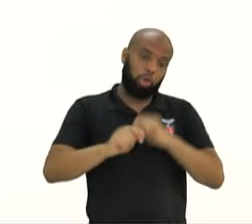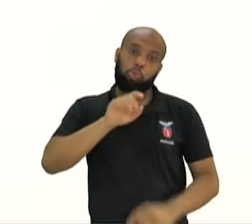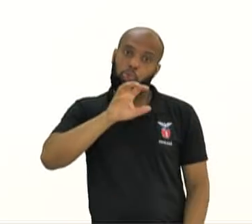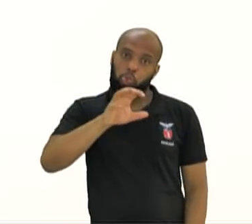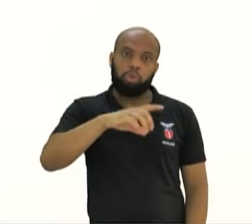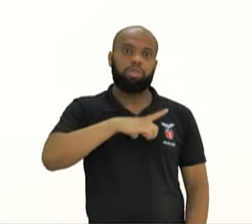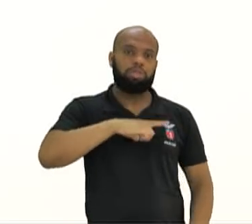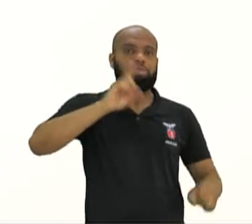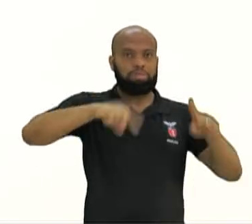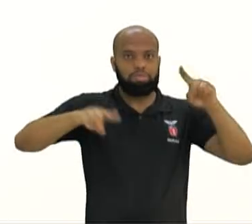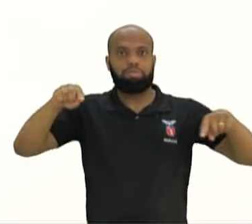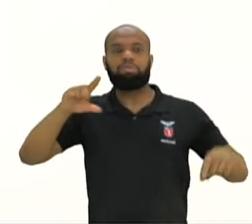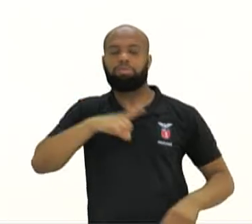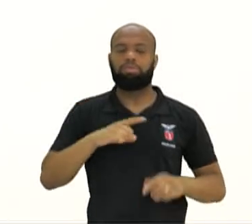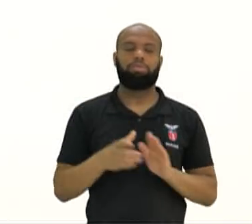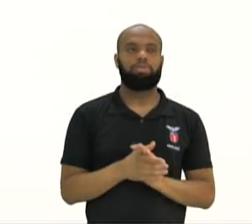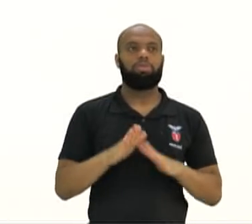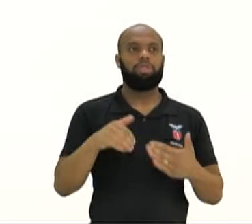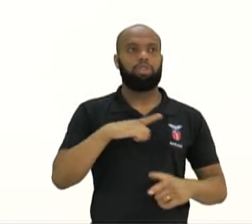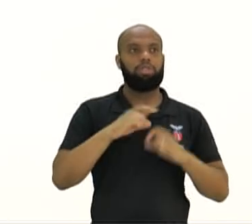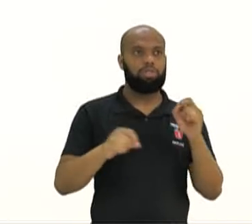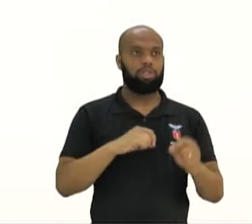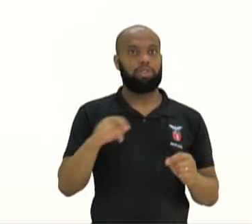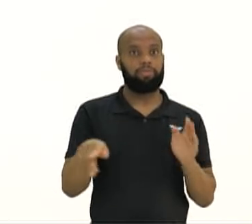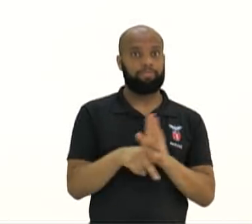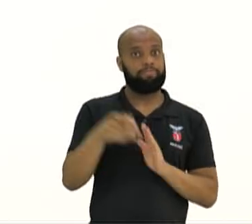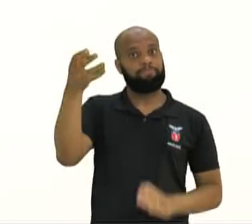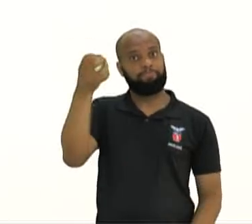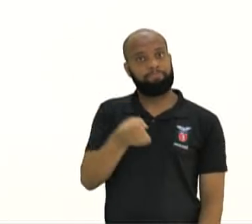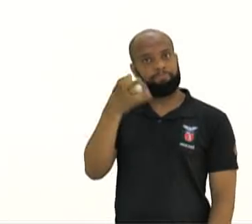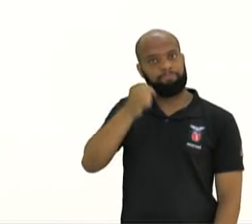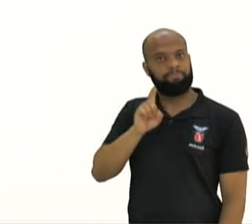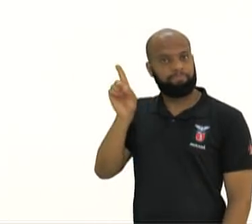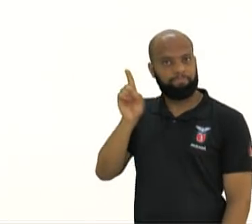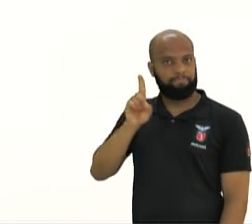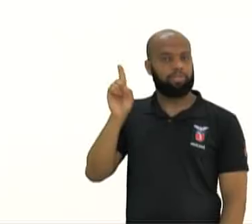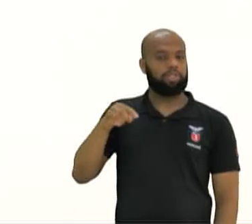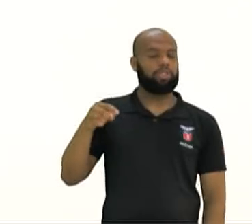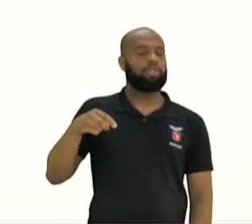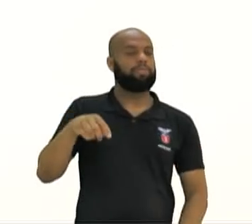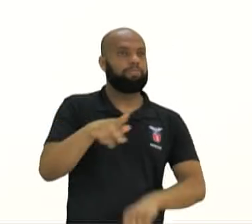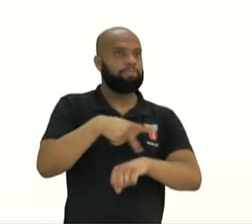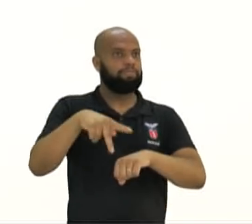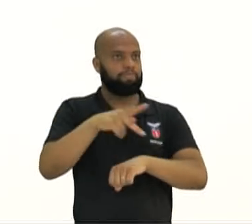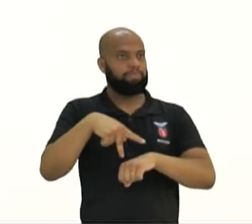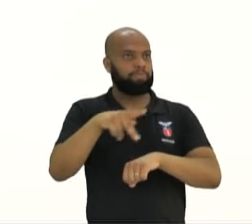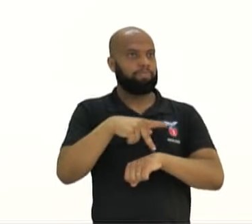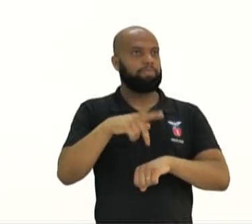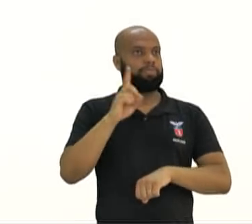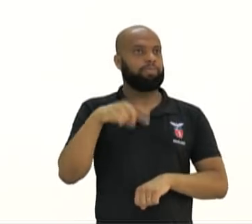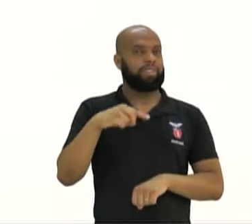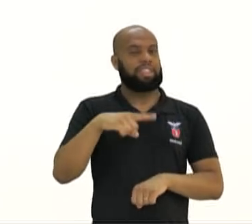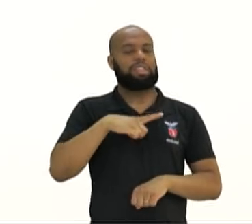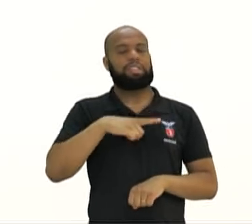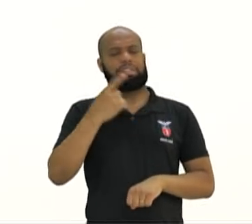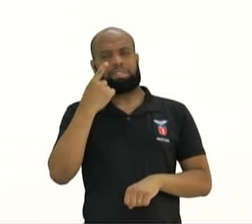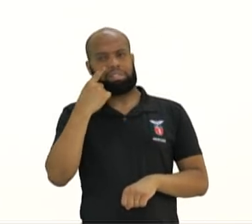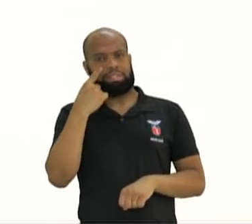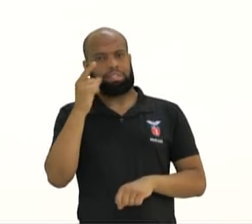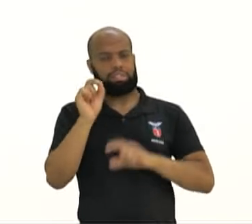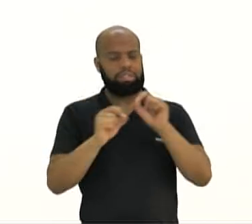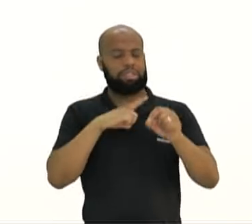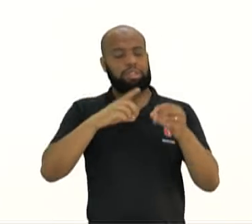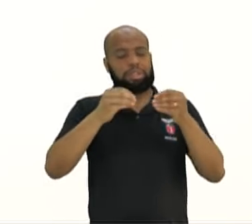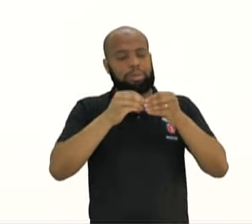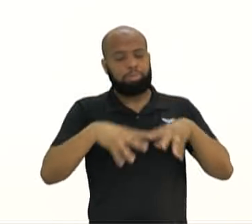desenvolvimento bem dinâmico. Então, a gigante de laticínios da Nova Zelândia, a Fonterra, registra um prejuízo na China, mais